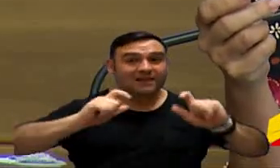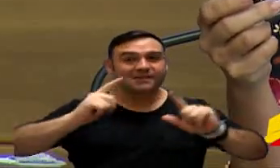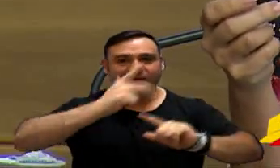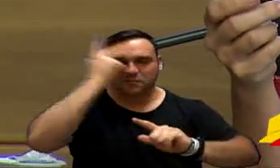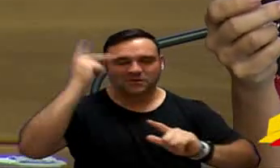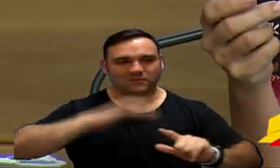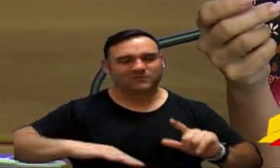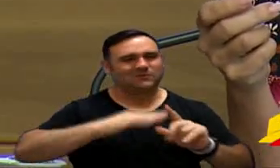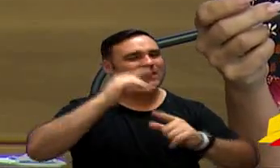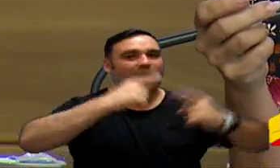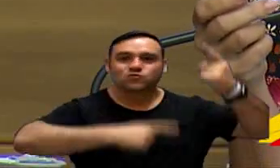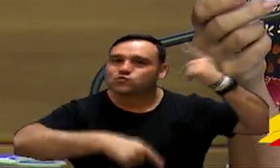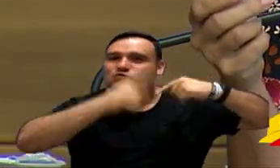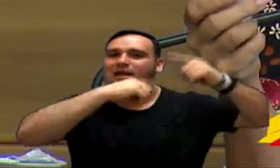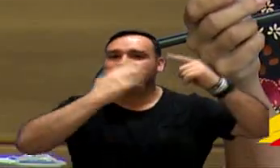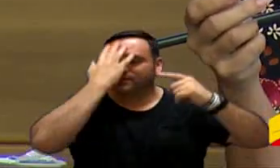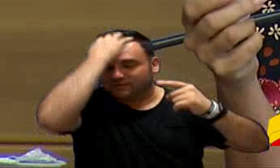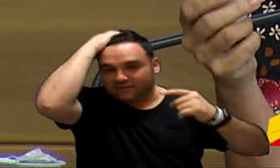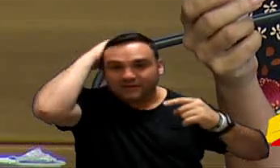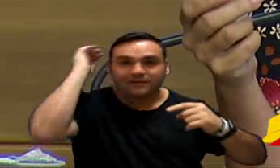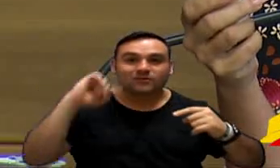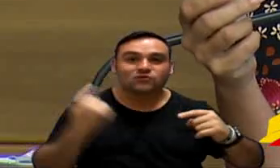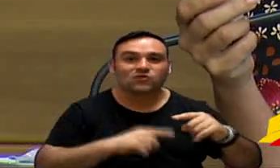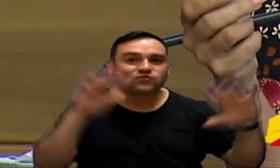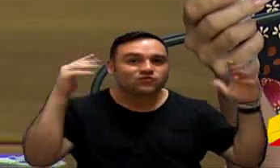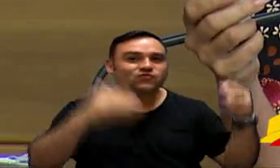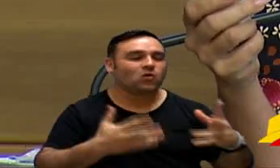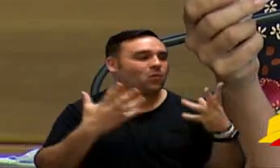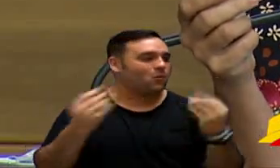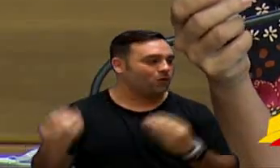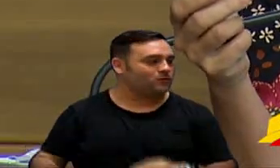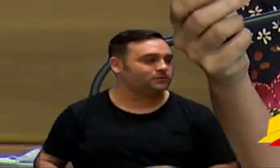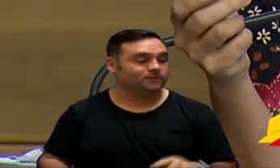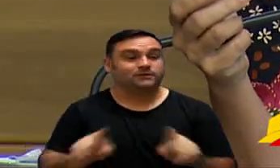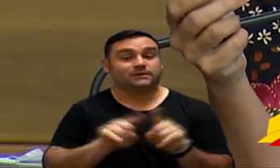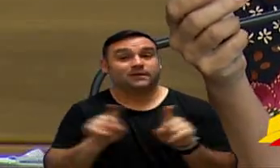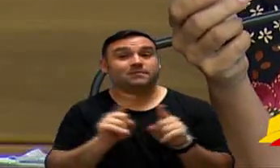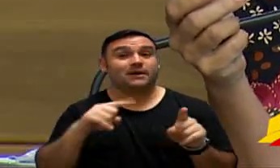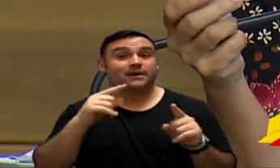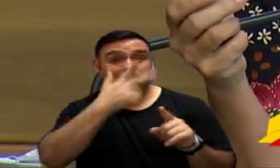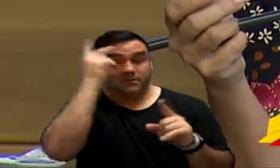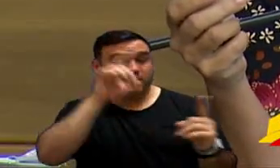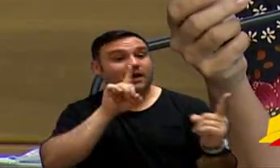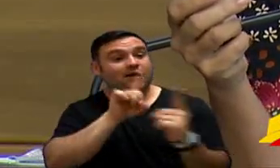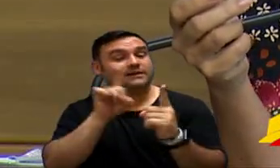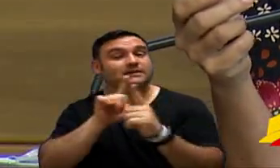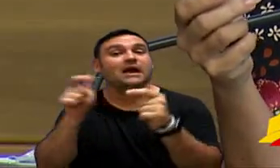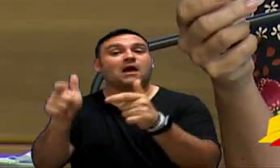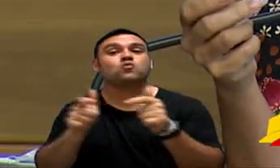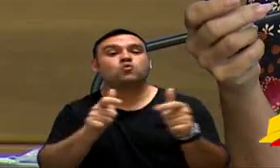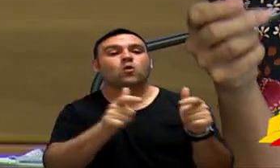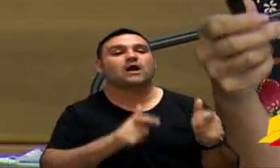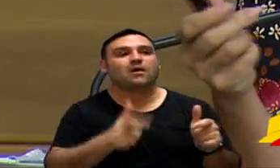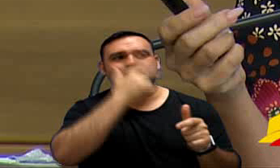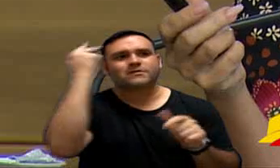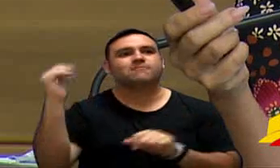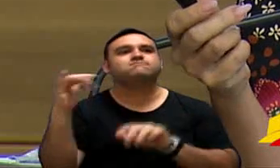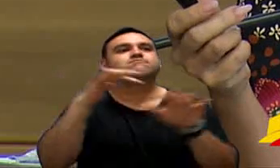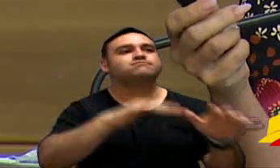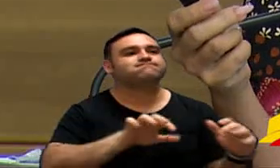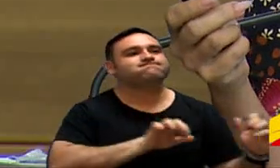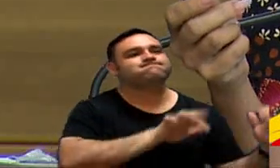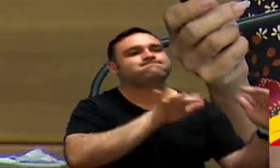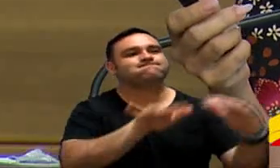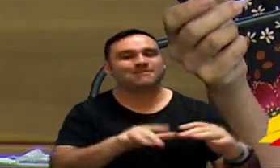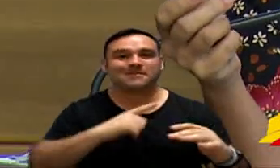e foi um sucesso. Então, a gente tem focado muito nisso, atender a população nos locais onde a